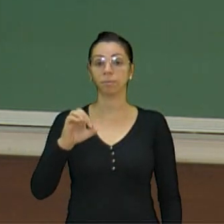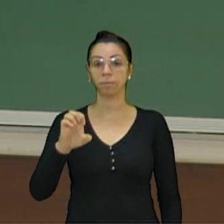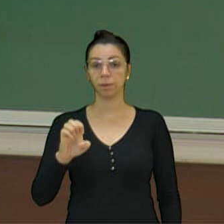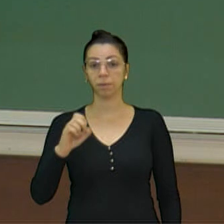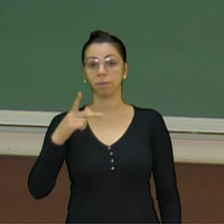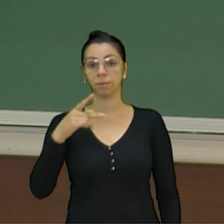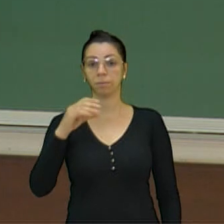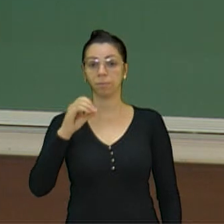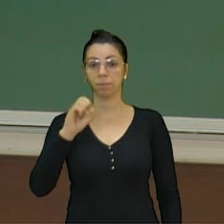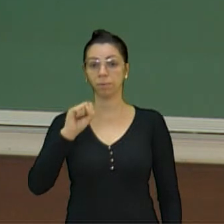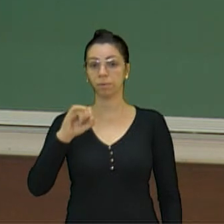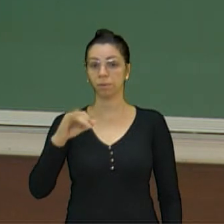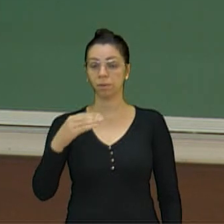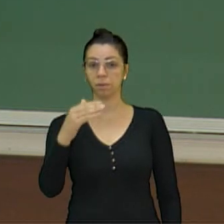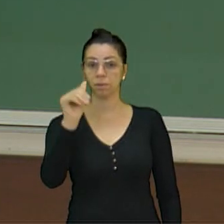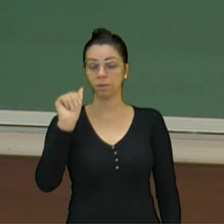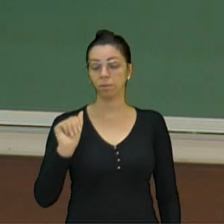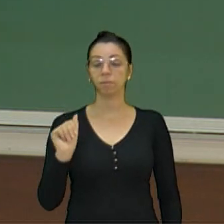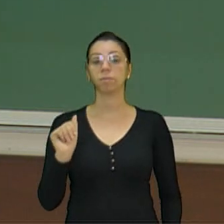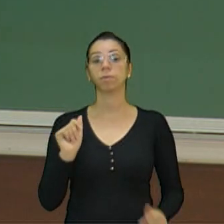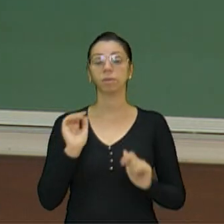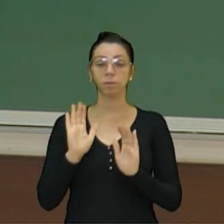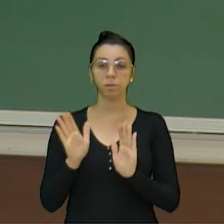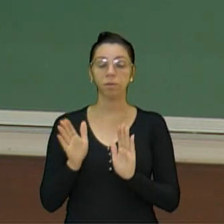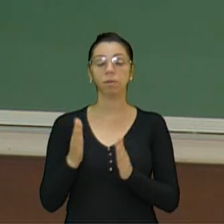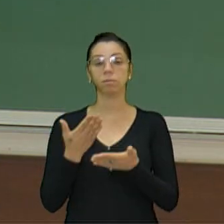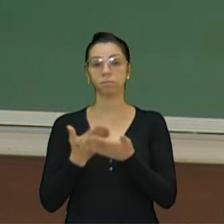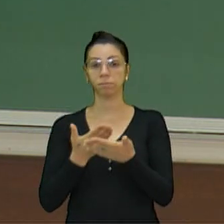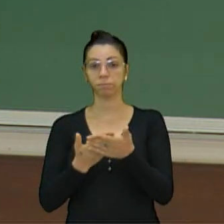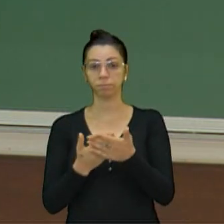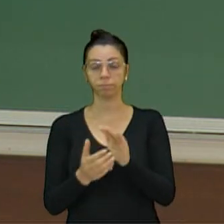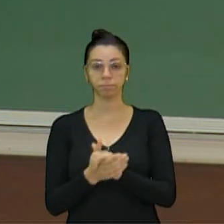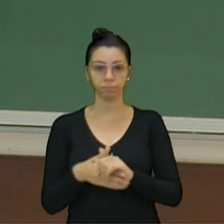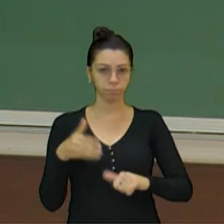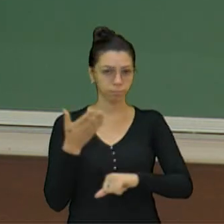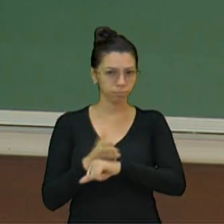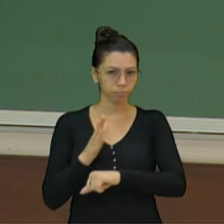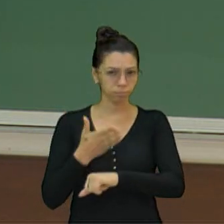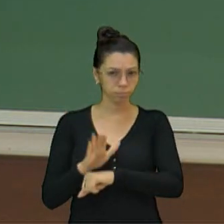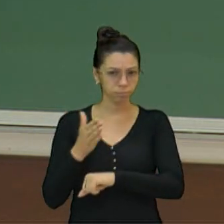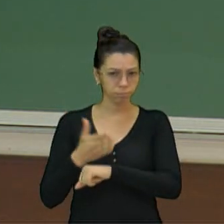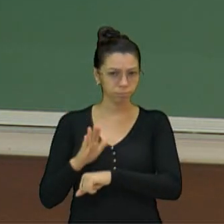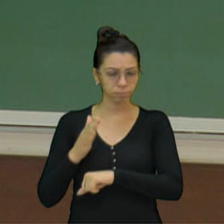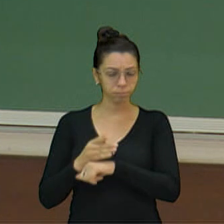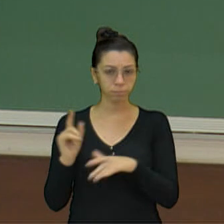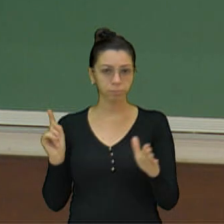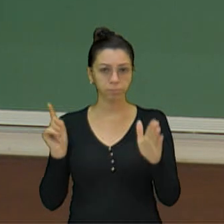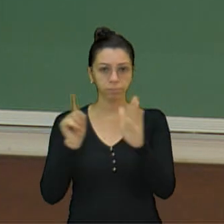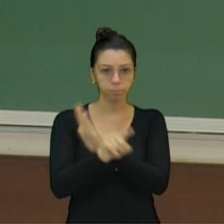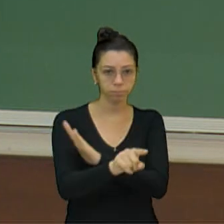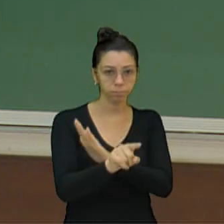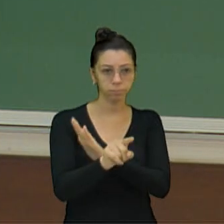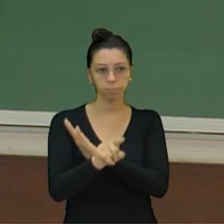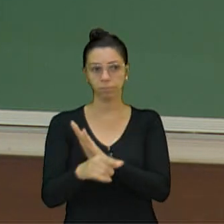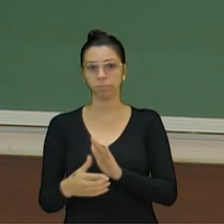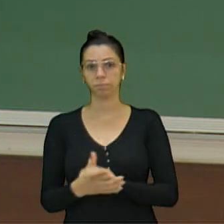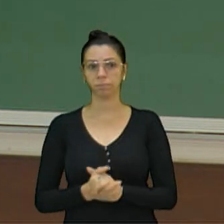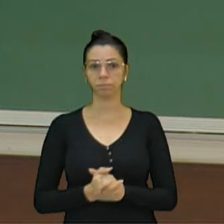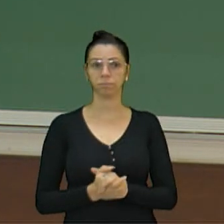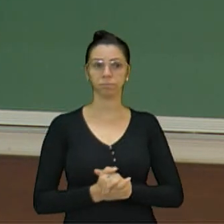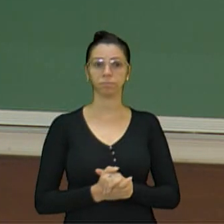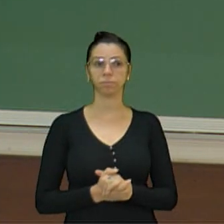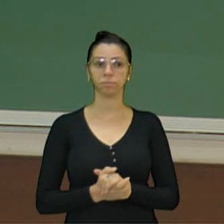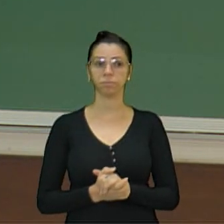aqui que a gente trabalhou. Vamos praticar um pouco mais no nosso quiz, que vai aparecer logo aqui nos